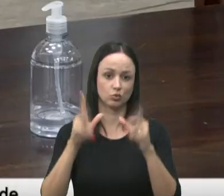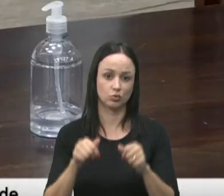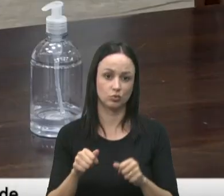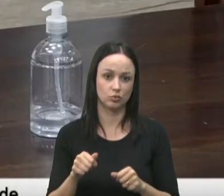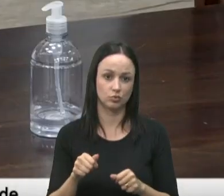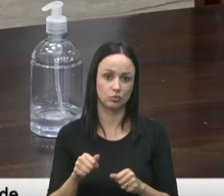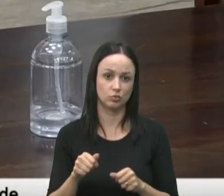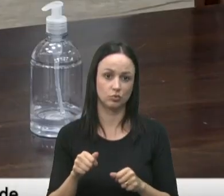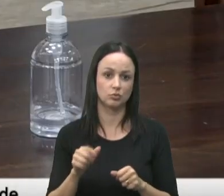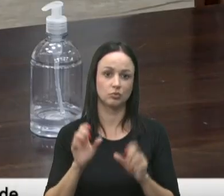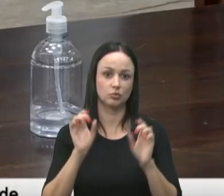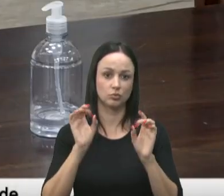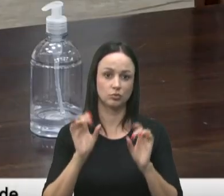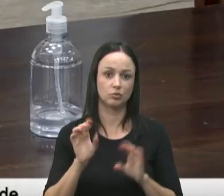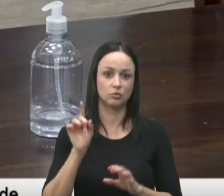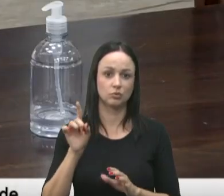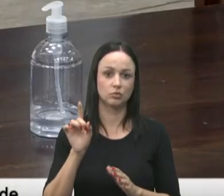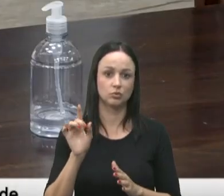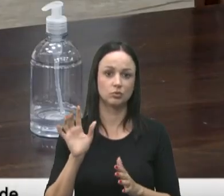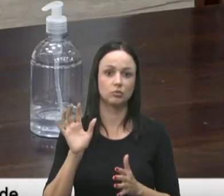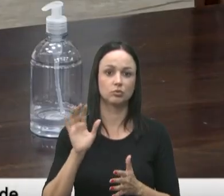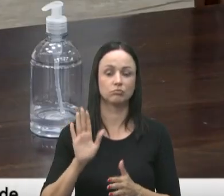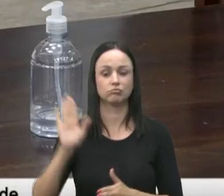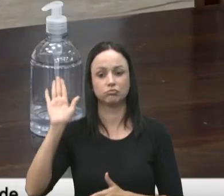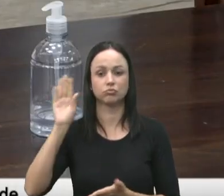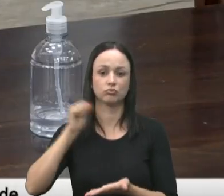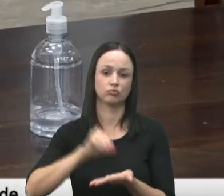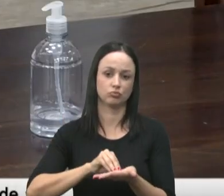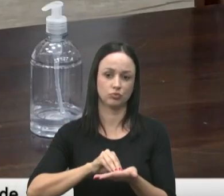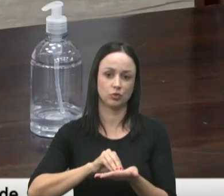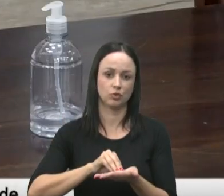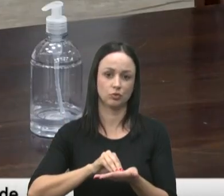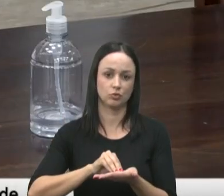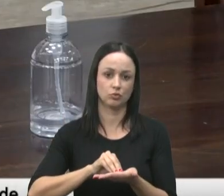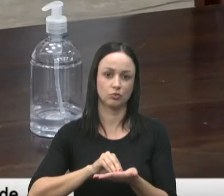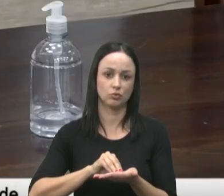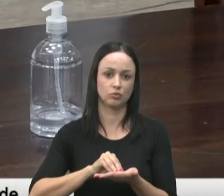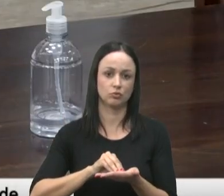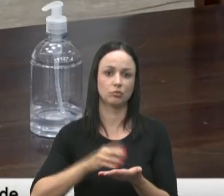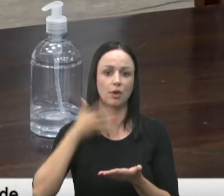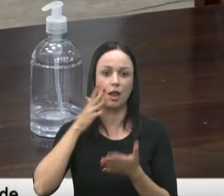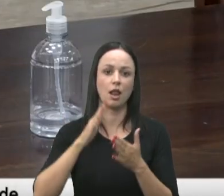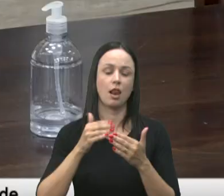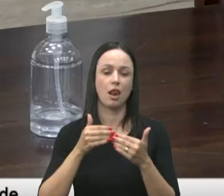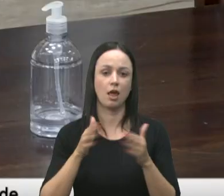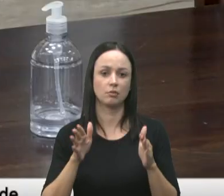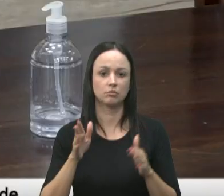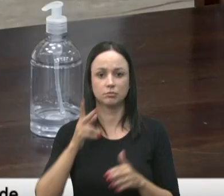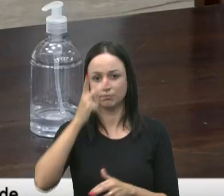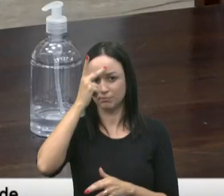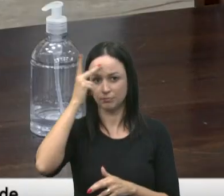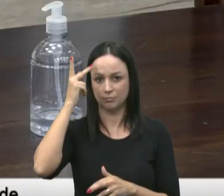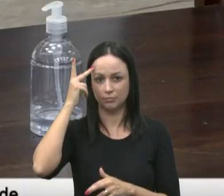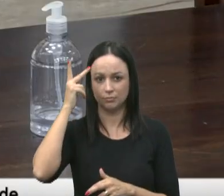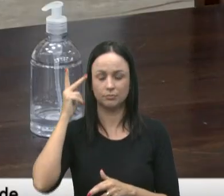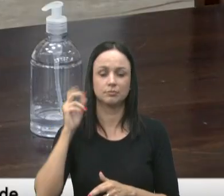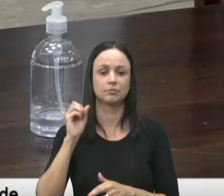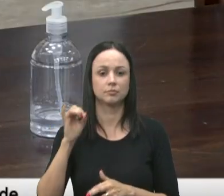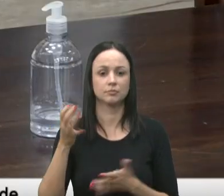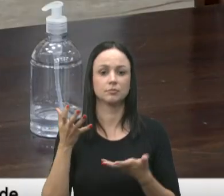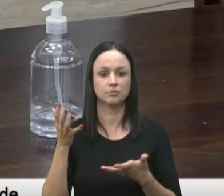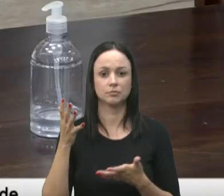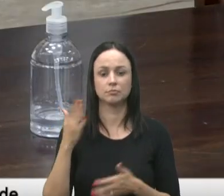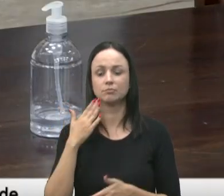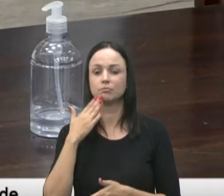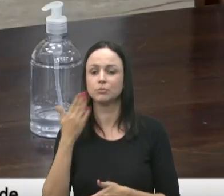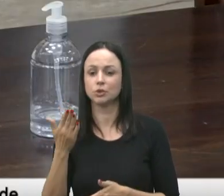mas especialmente aqueles que se candidatam. Né? A palavra fica aberta para que as pessoas se candidatem